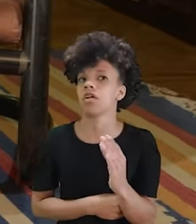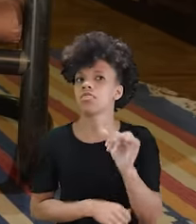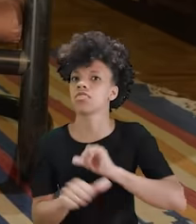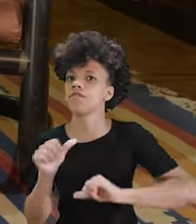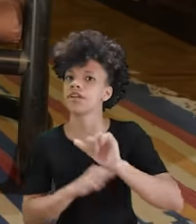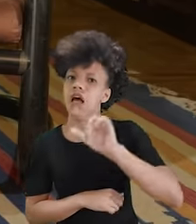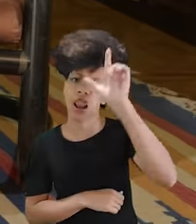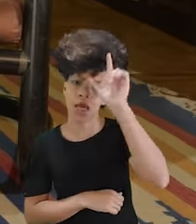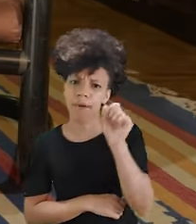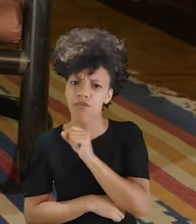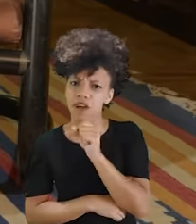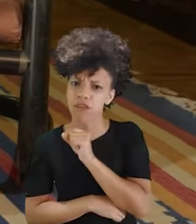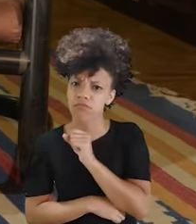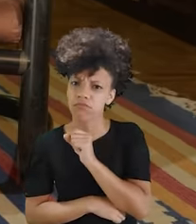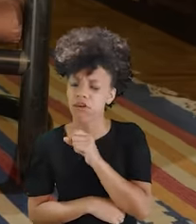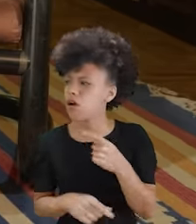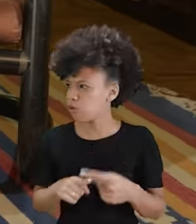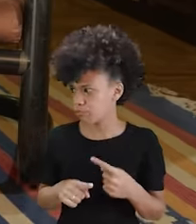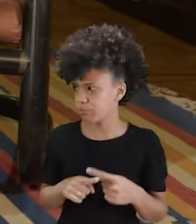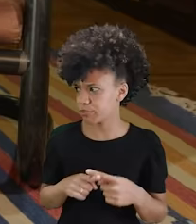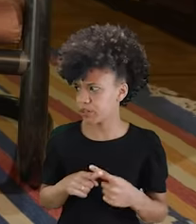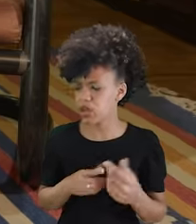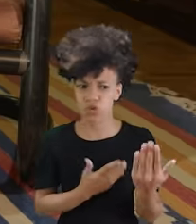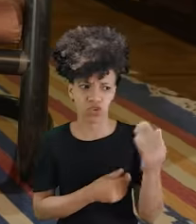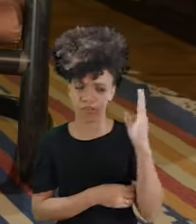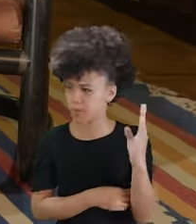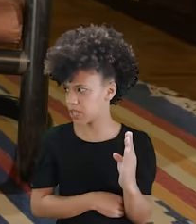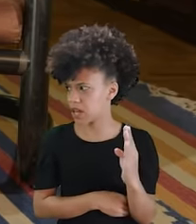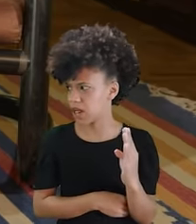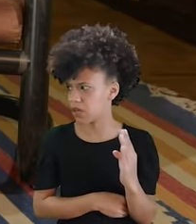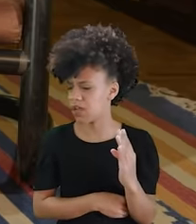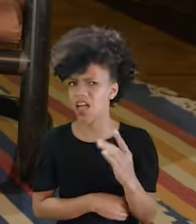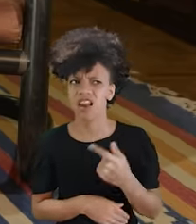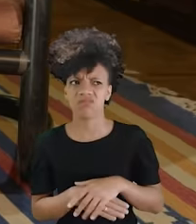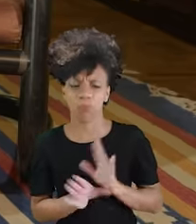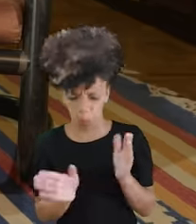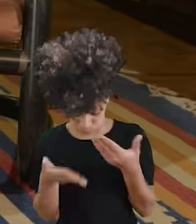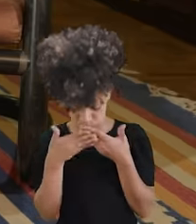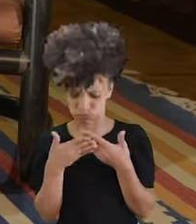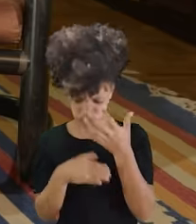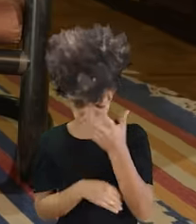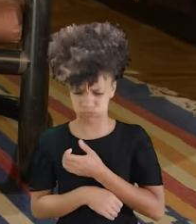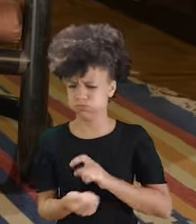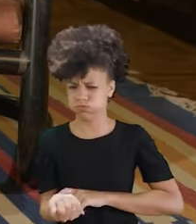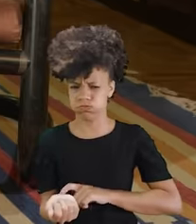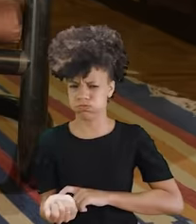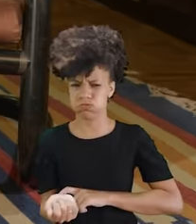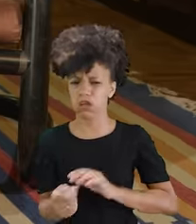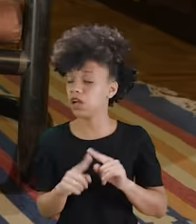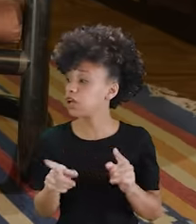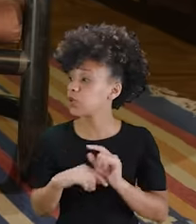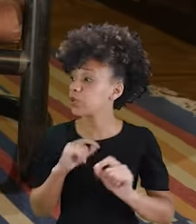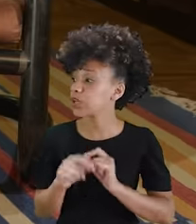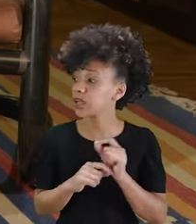brasileiros tá virando o alemão velho porque a gente passa o jovem brasileiro ainda a versão que tá mais carrancudo mais